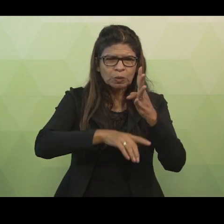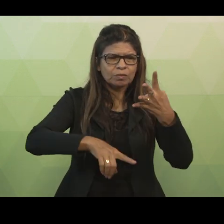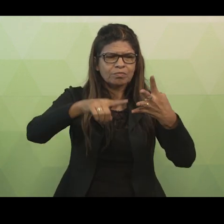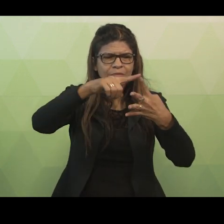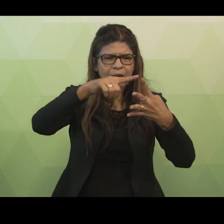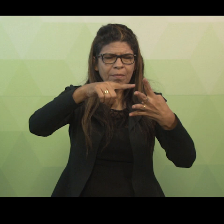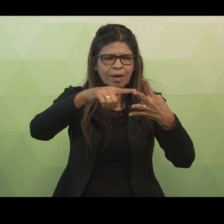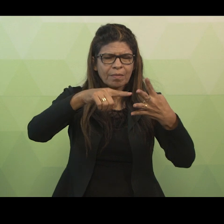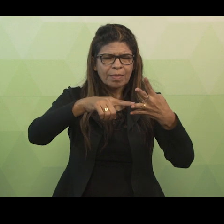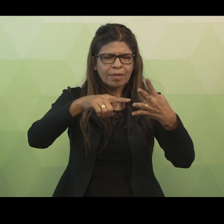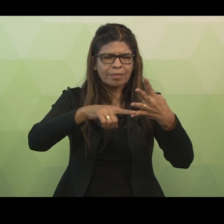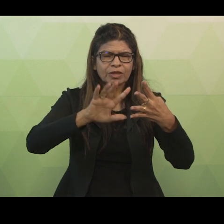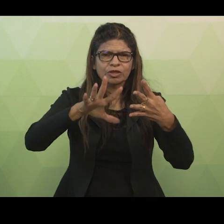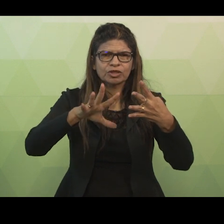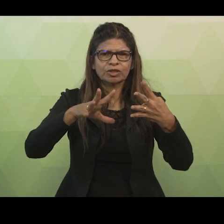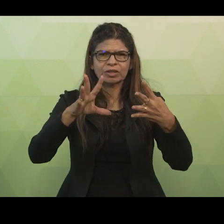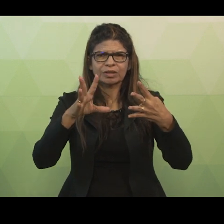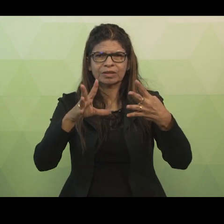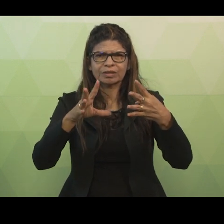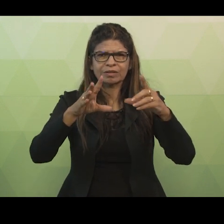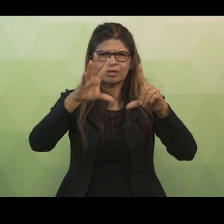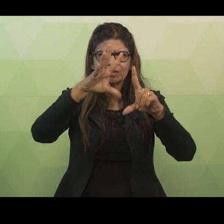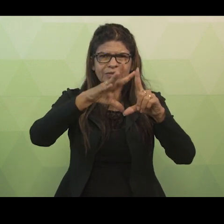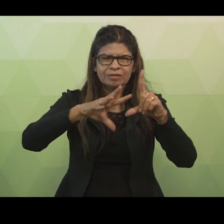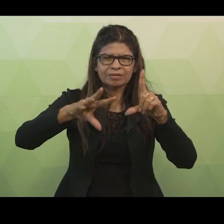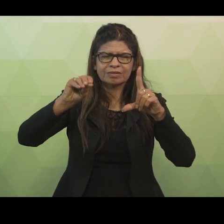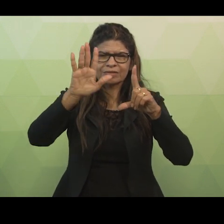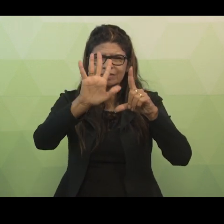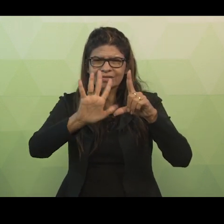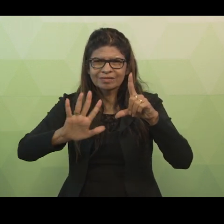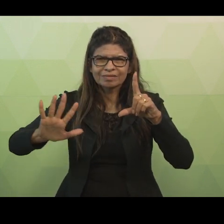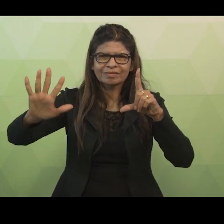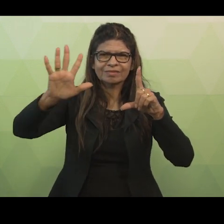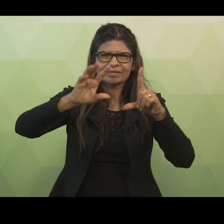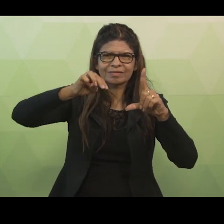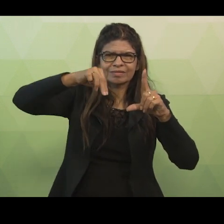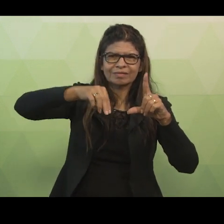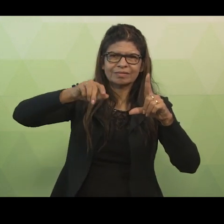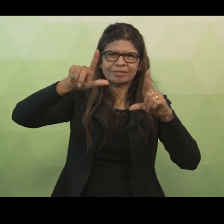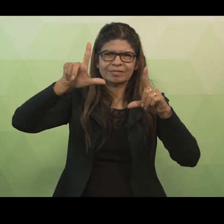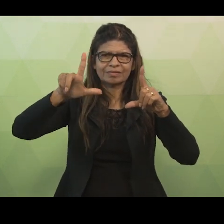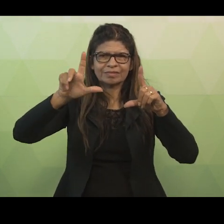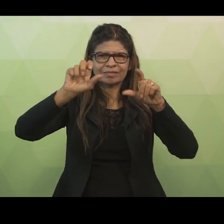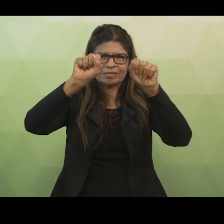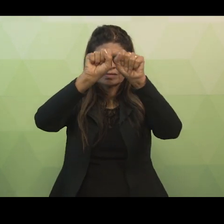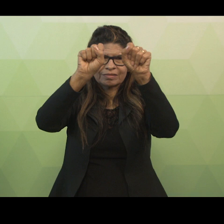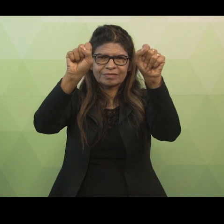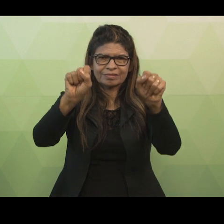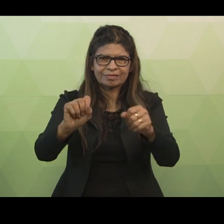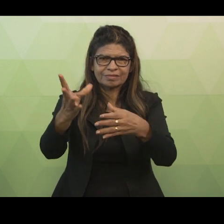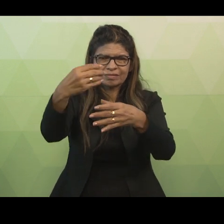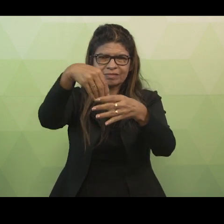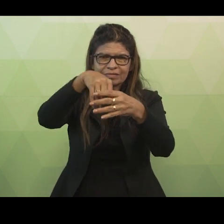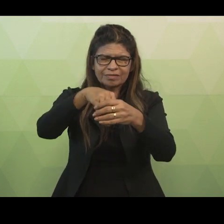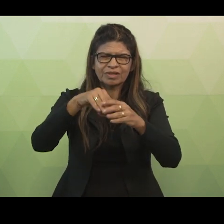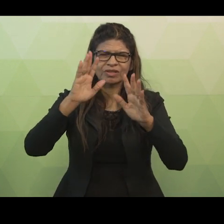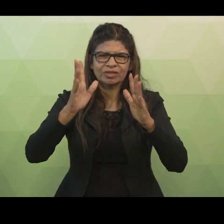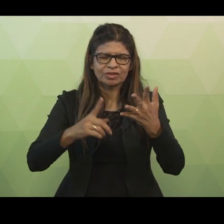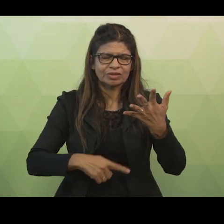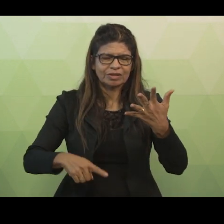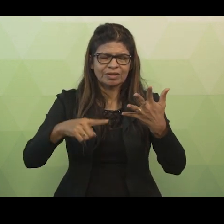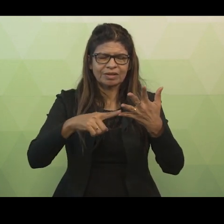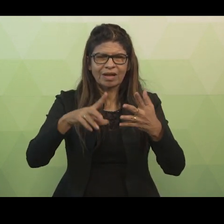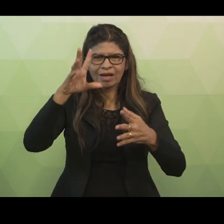É comum que empresas não informatizadas realizem o cadastro de seus clientes, por exemplo, através de